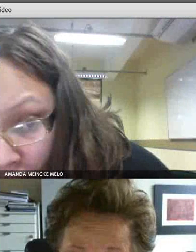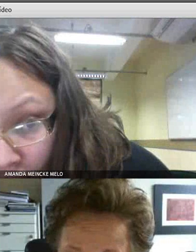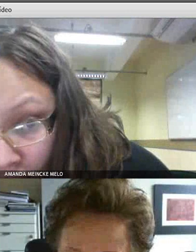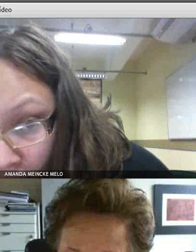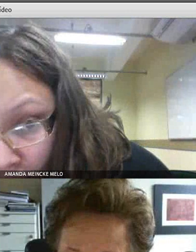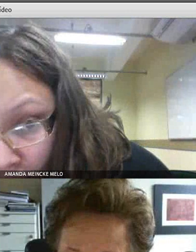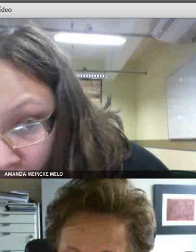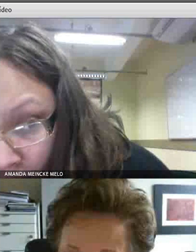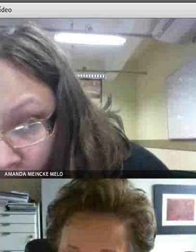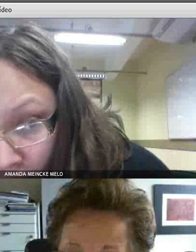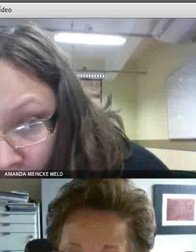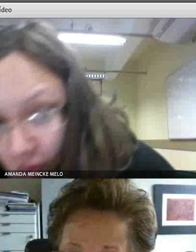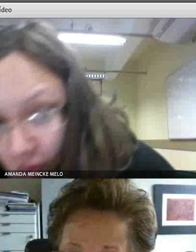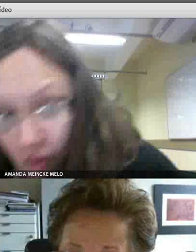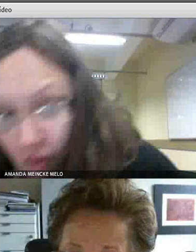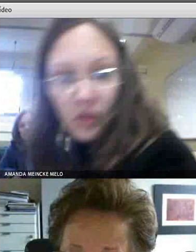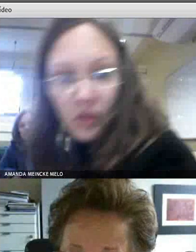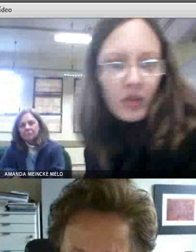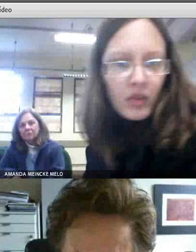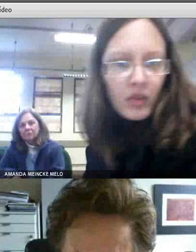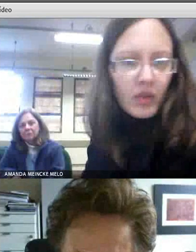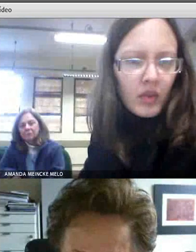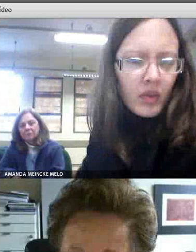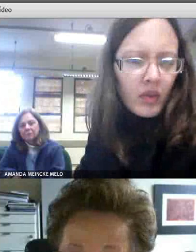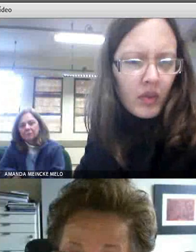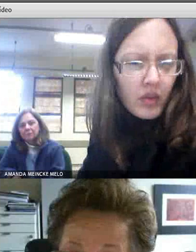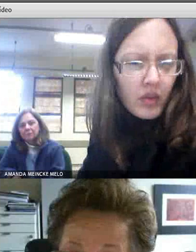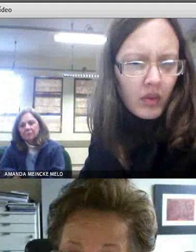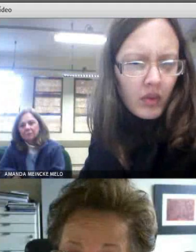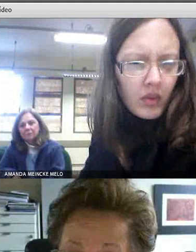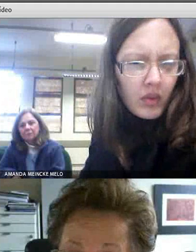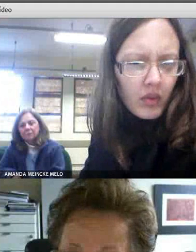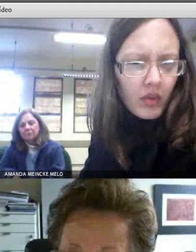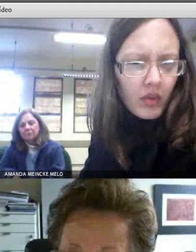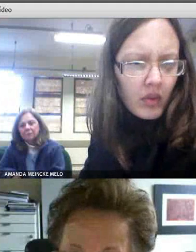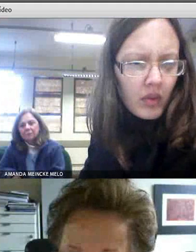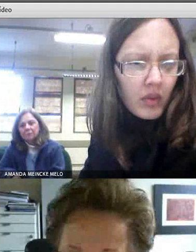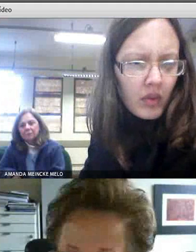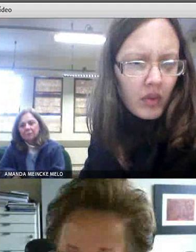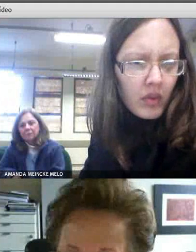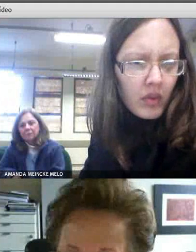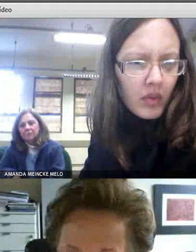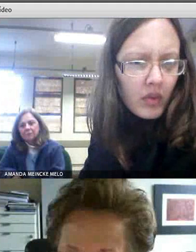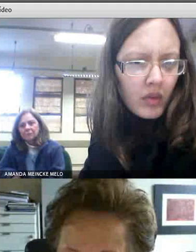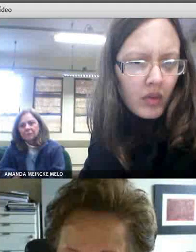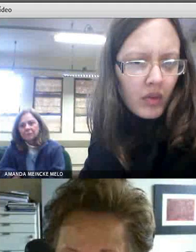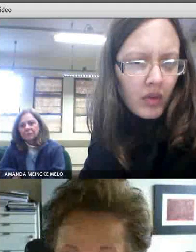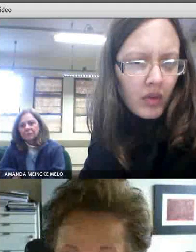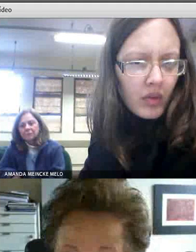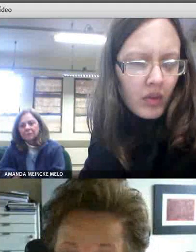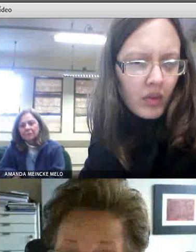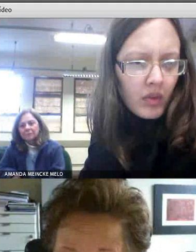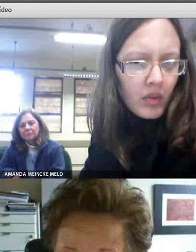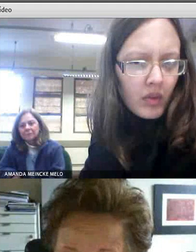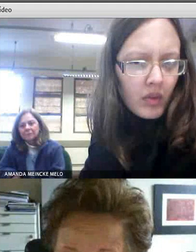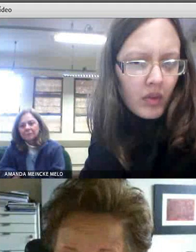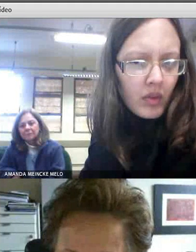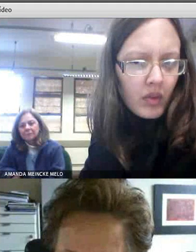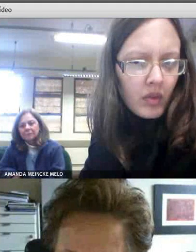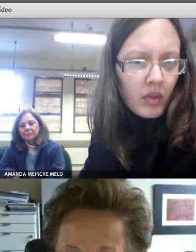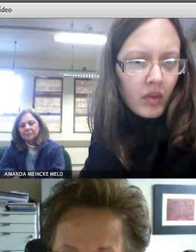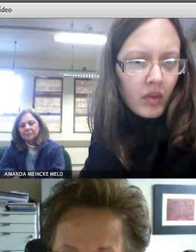satélite? Tinha 20 computadores com via satélite e não usavam a internet. Então ele foi com os